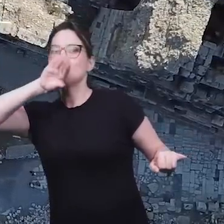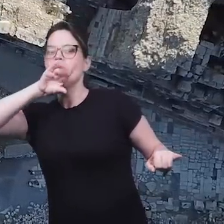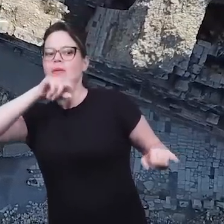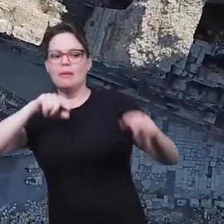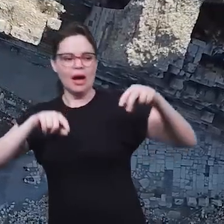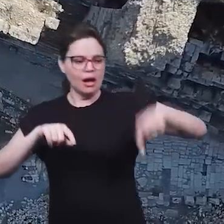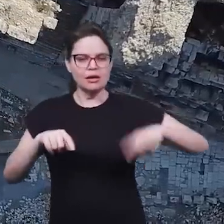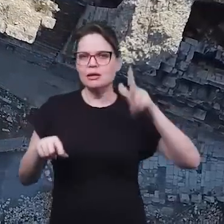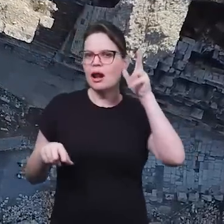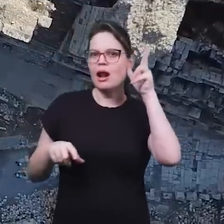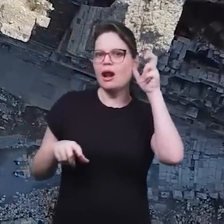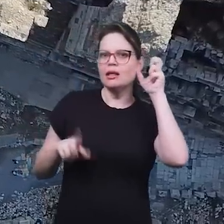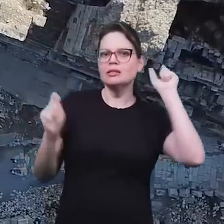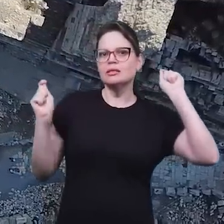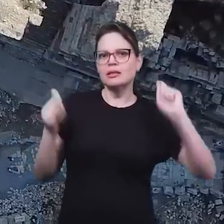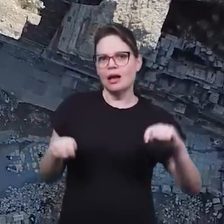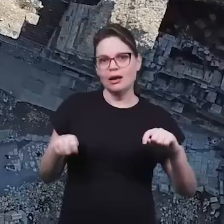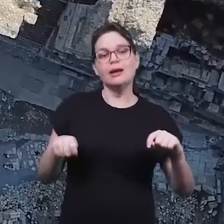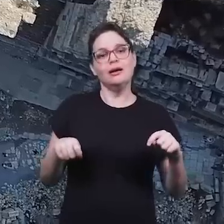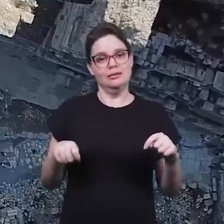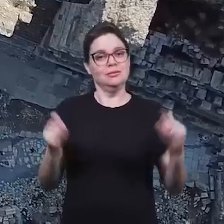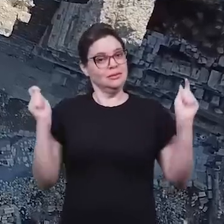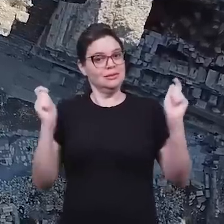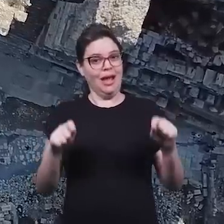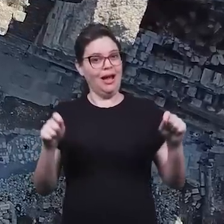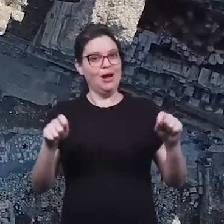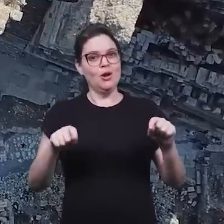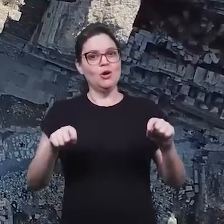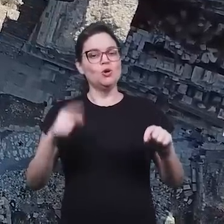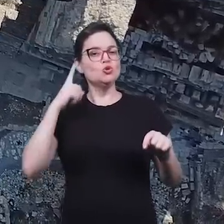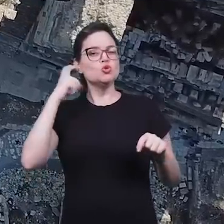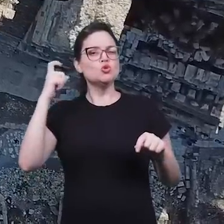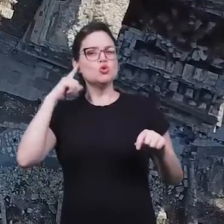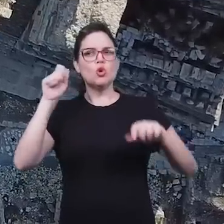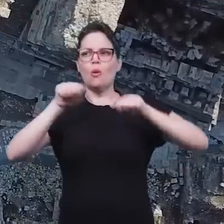estava gravando ali, inclusive, nesse local. Nós temos até um